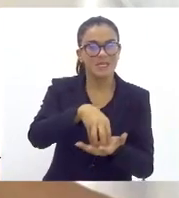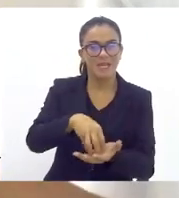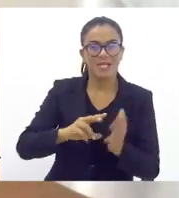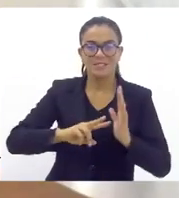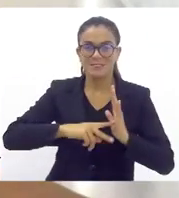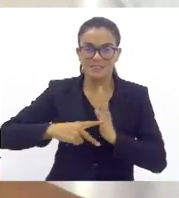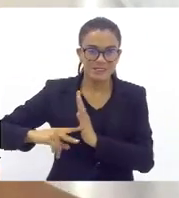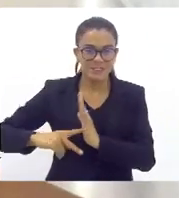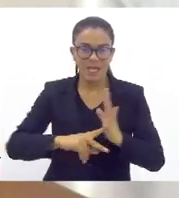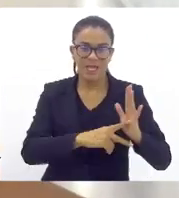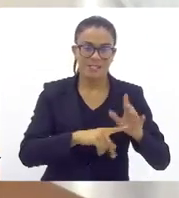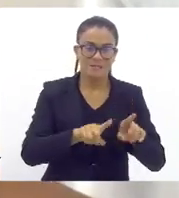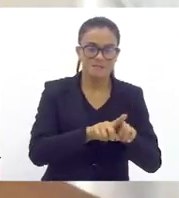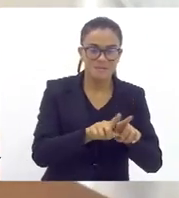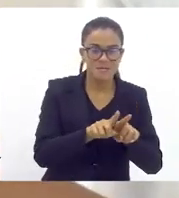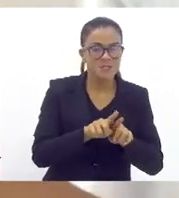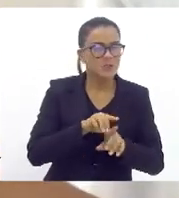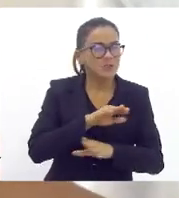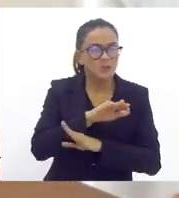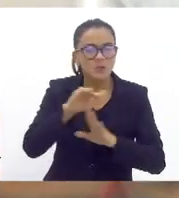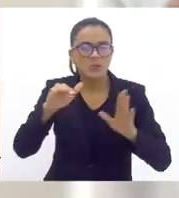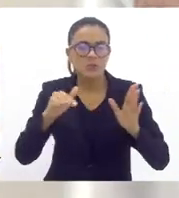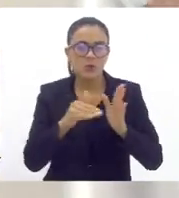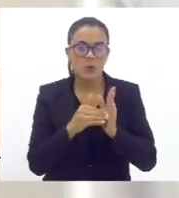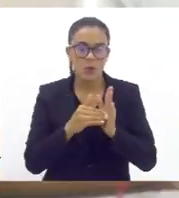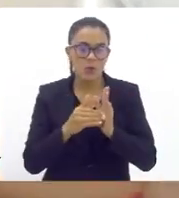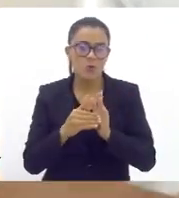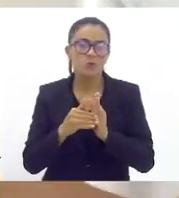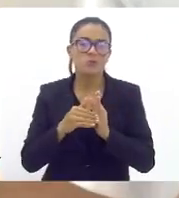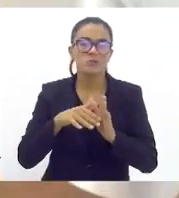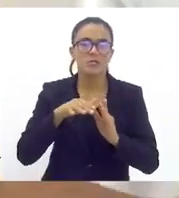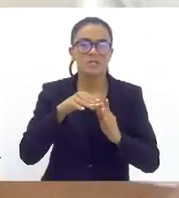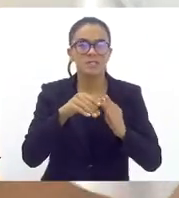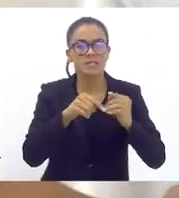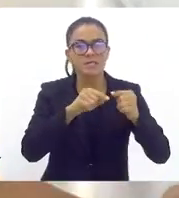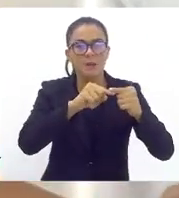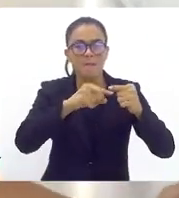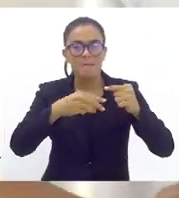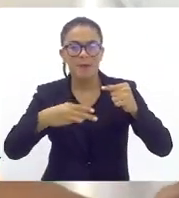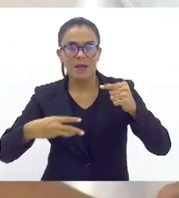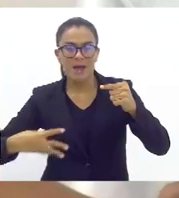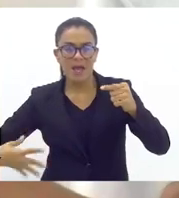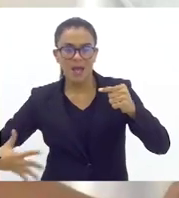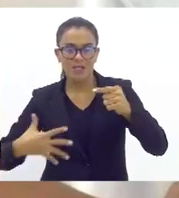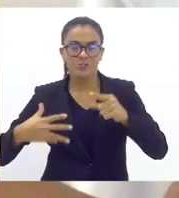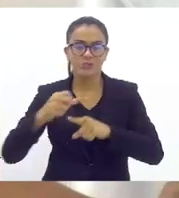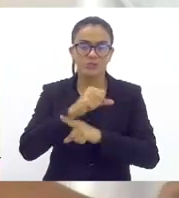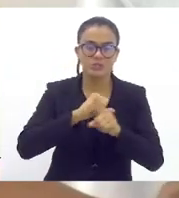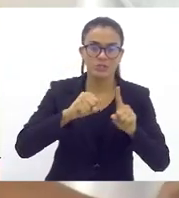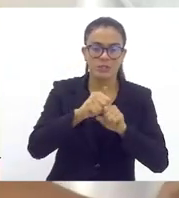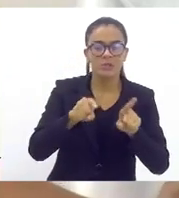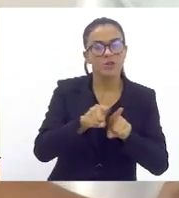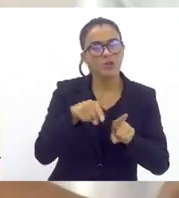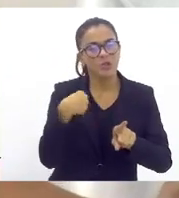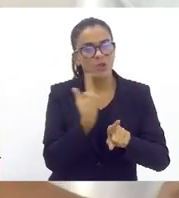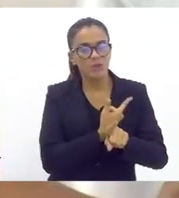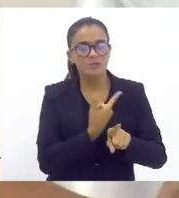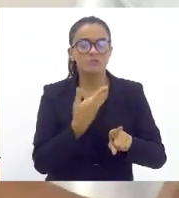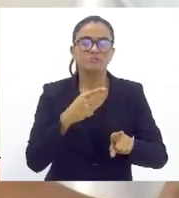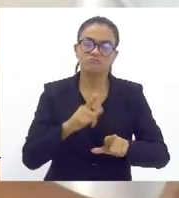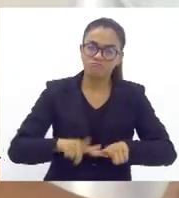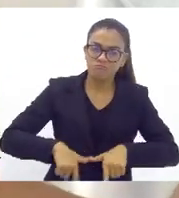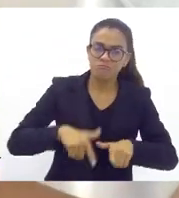sindicais, de sindicatos, de todos esses segmentos sociais que eu citei, nós conseguiremos